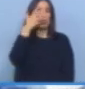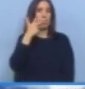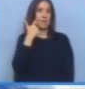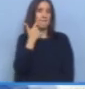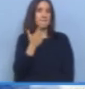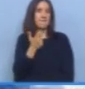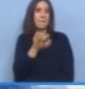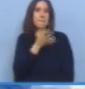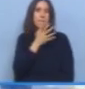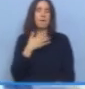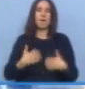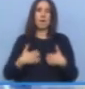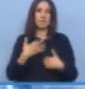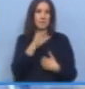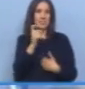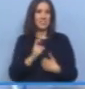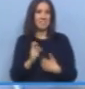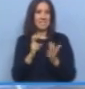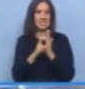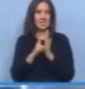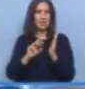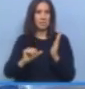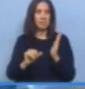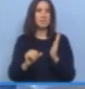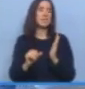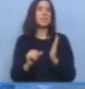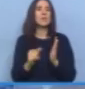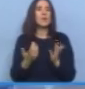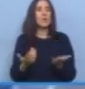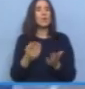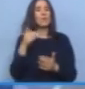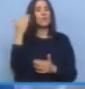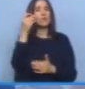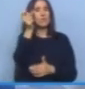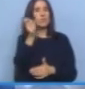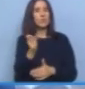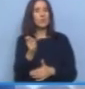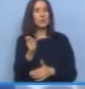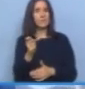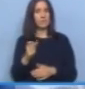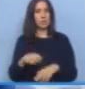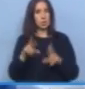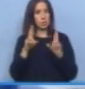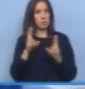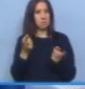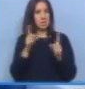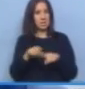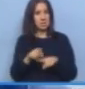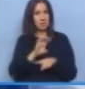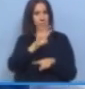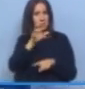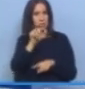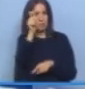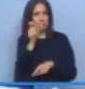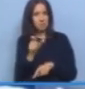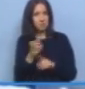certamente, deseja ardentemente a paz na Síria. O seu futuro, espera regressar ao seu